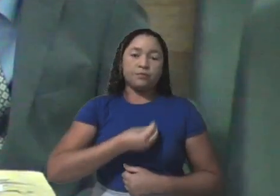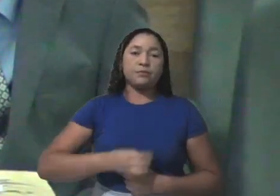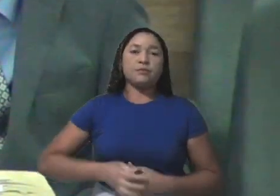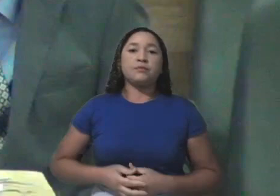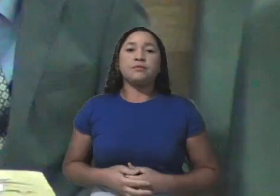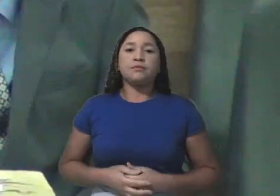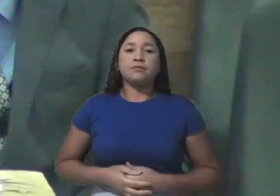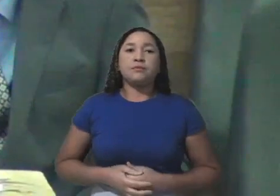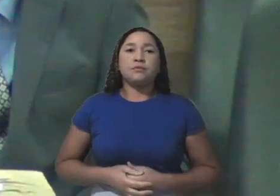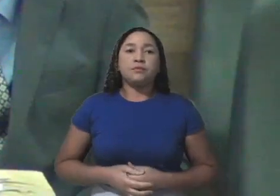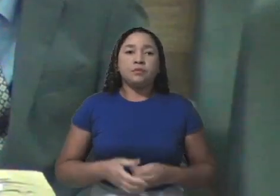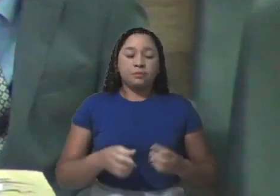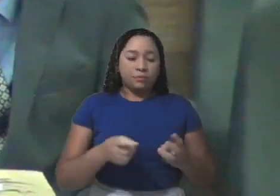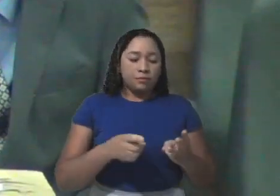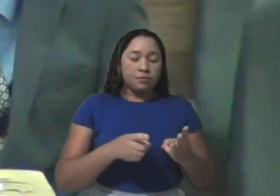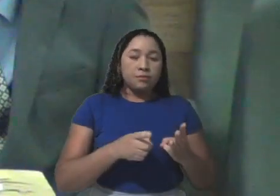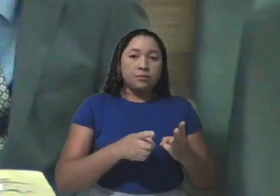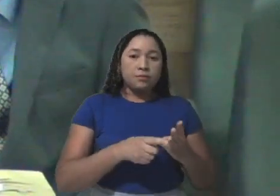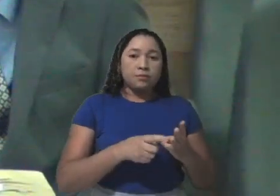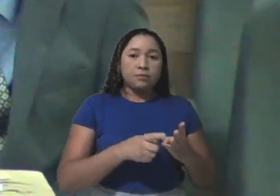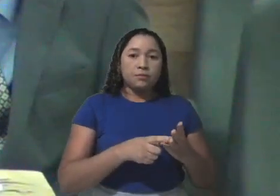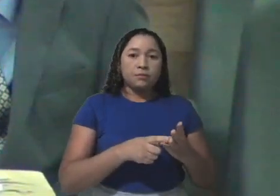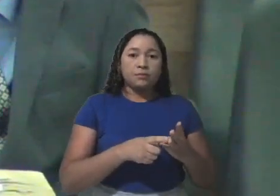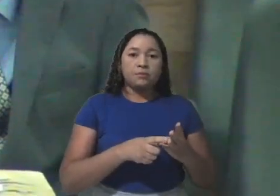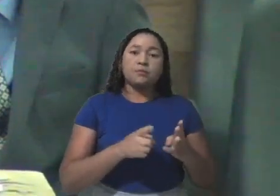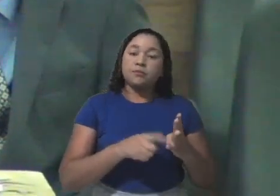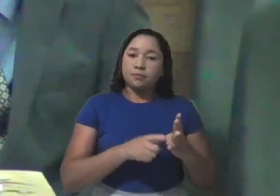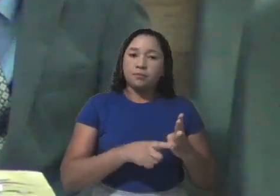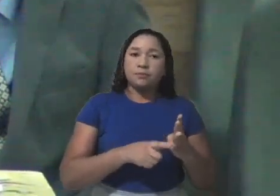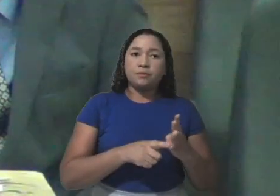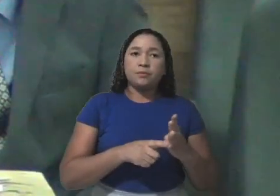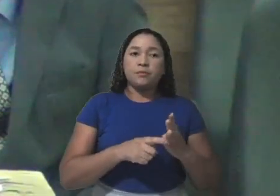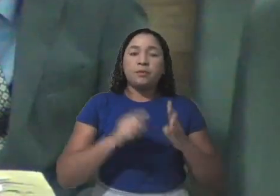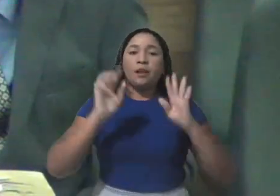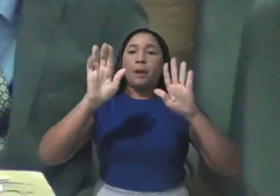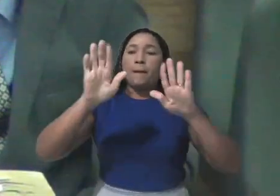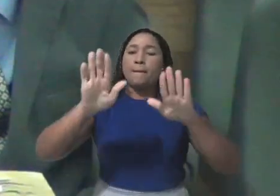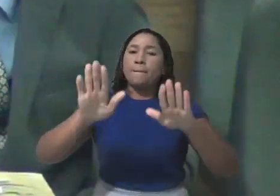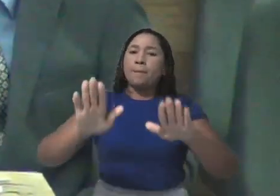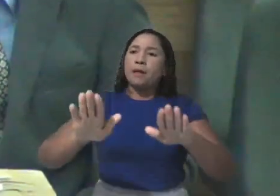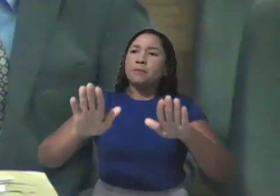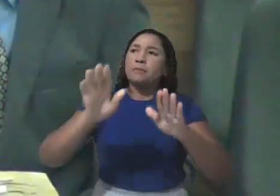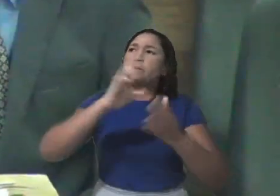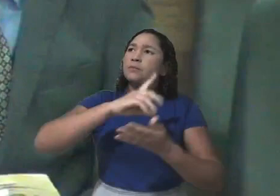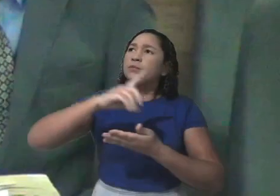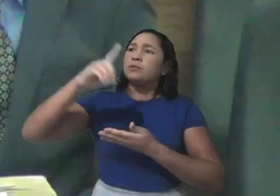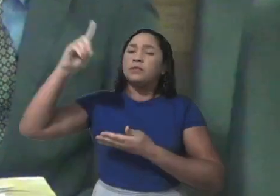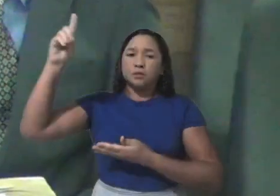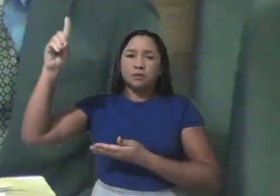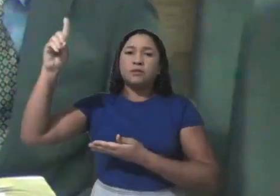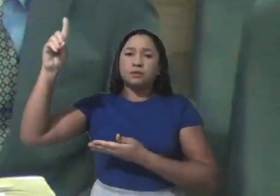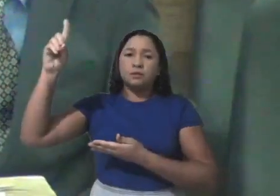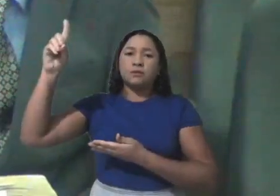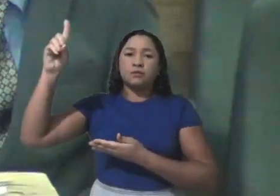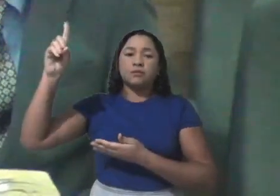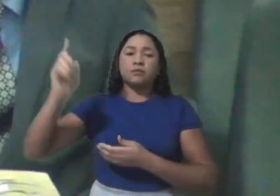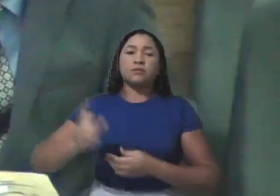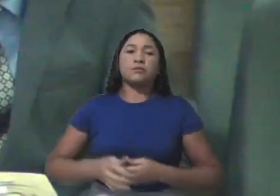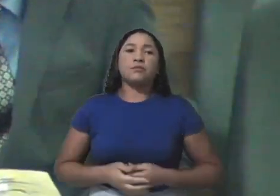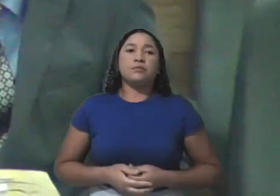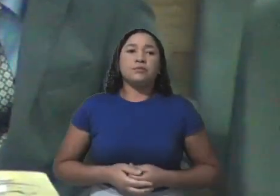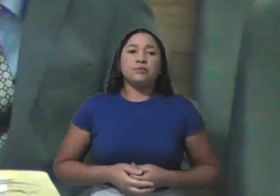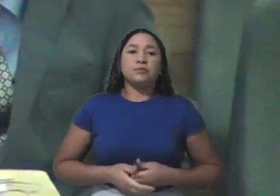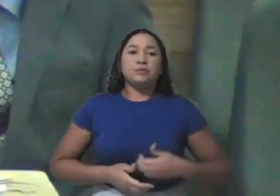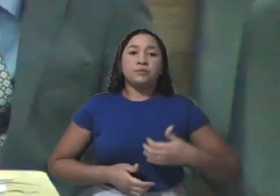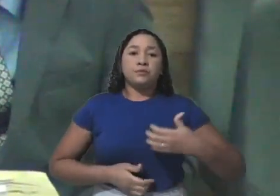Da imposição de mãos, do poder de Deus, de que Deus interfere no nosso tempo, na nossa vida.